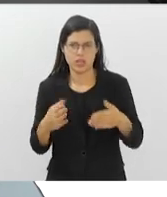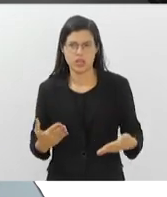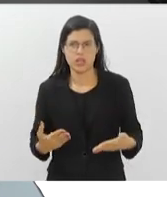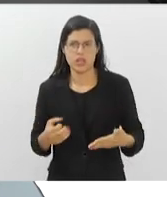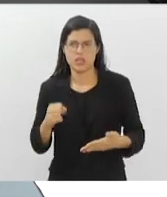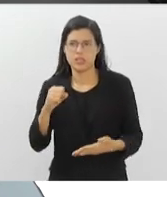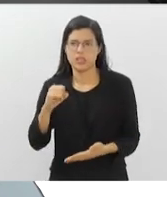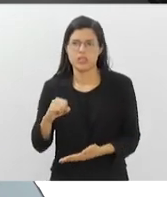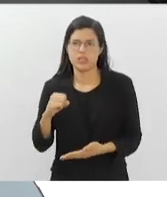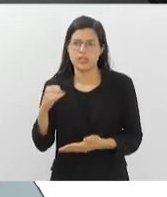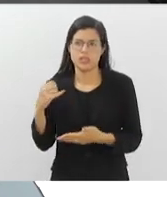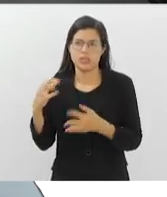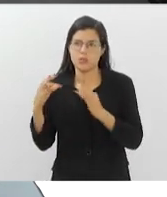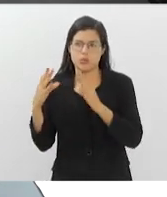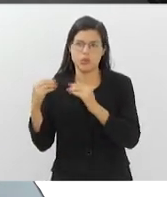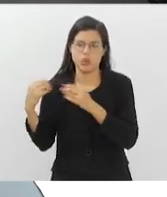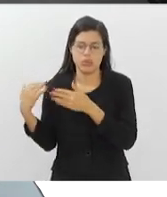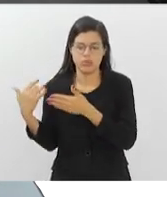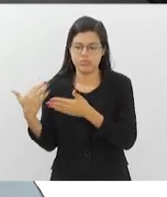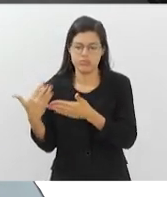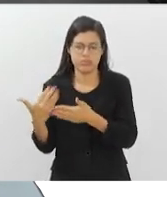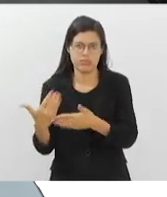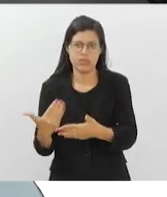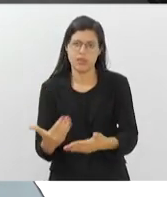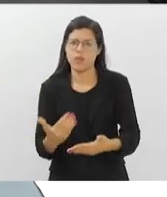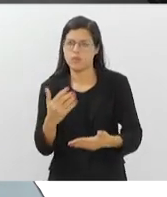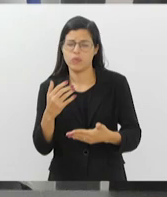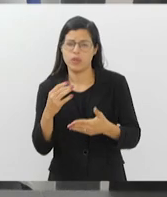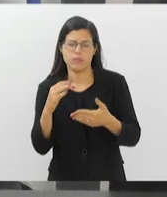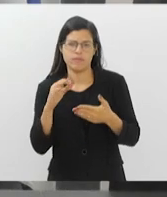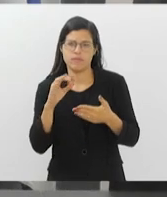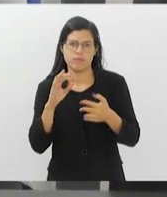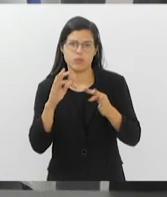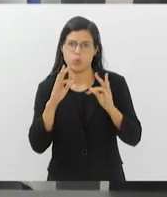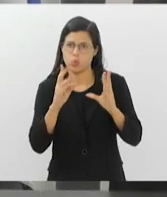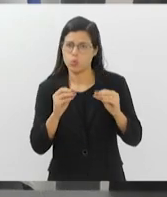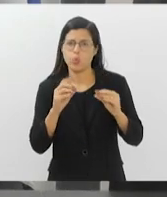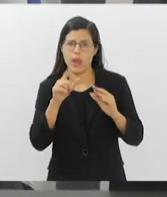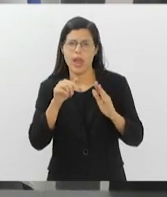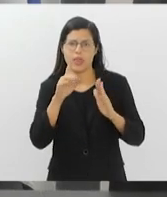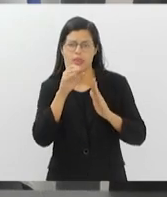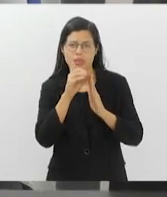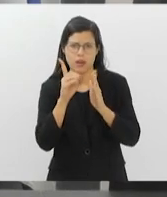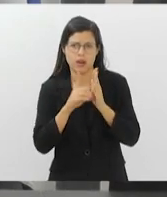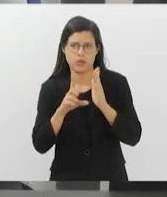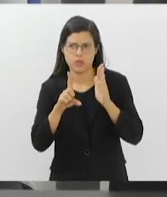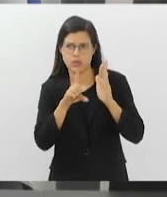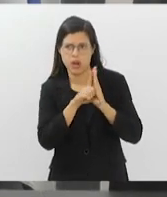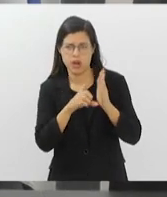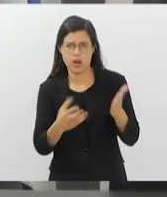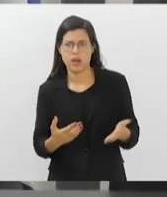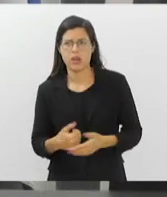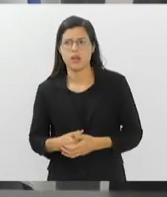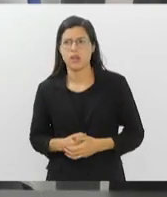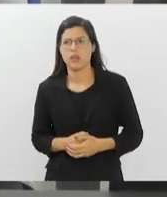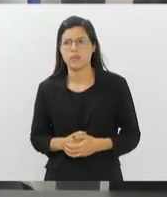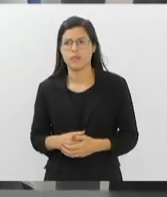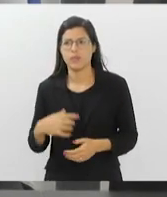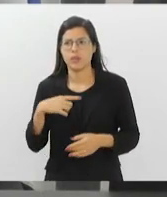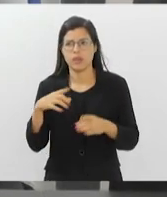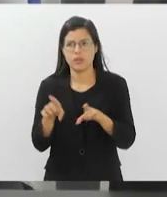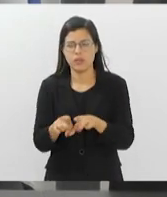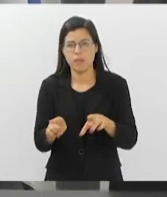da fusão, é tudo decreto-lei. E aí também, se eu não me engano, faz um contraponto à medida